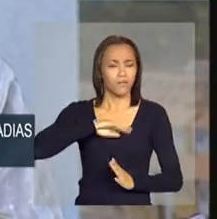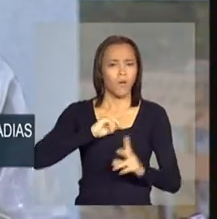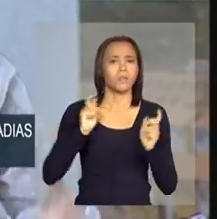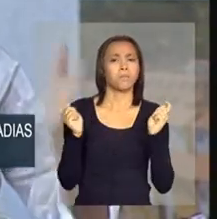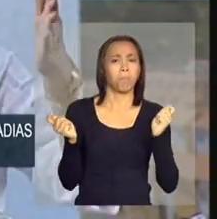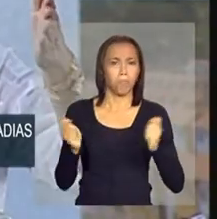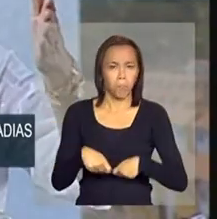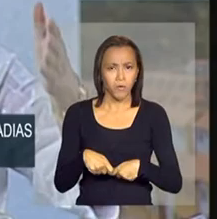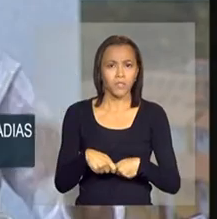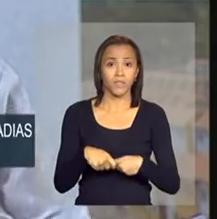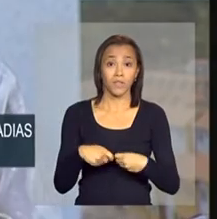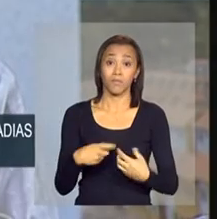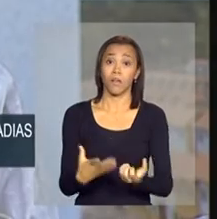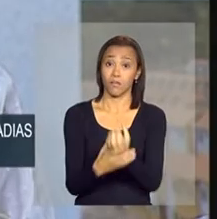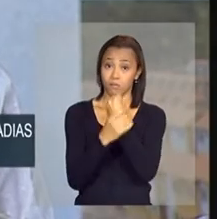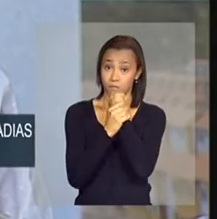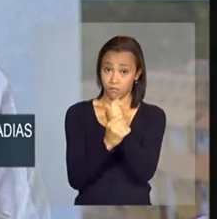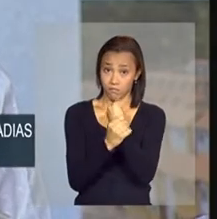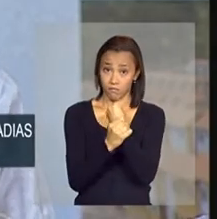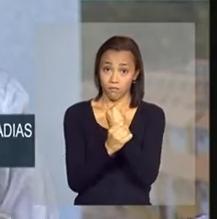possa garantir